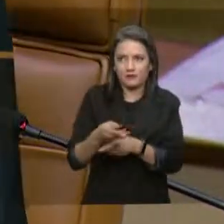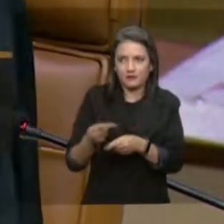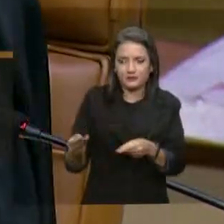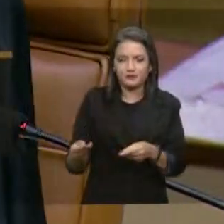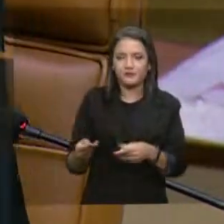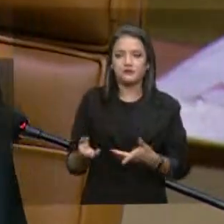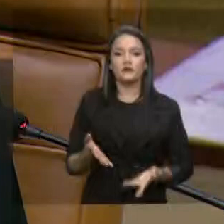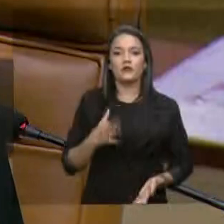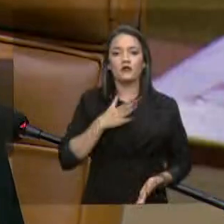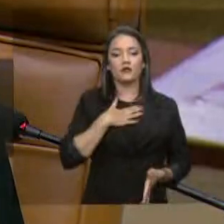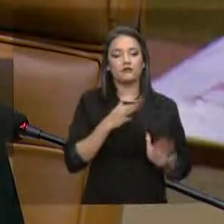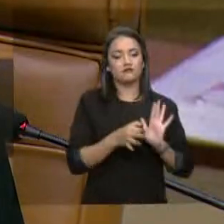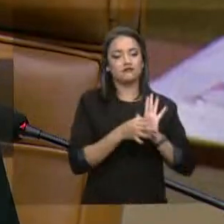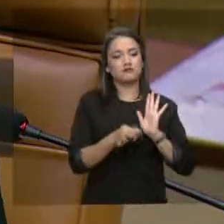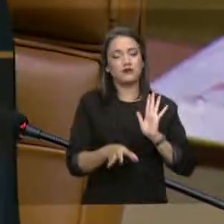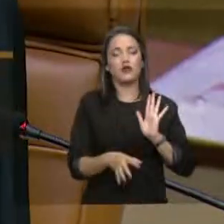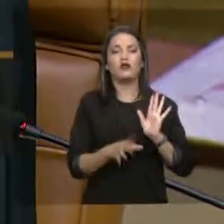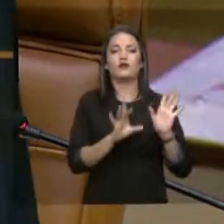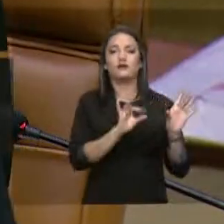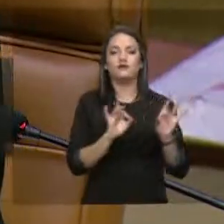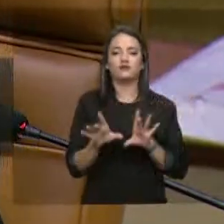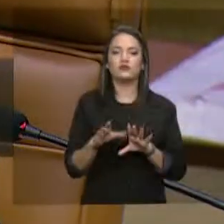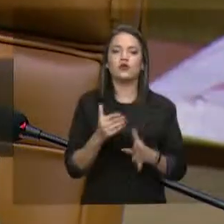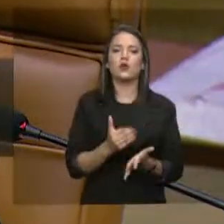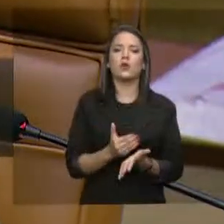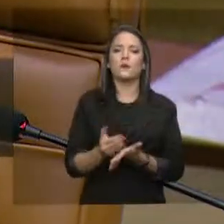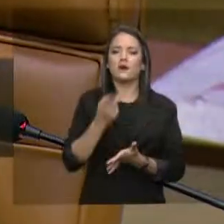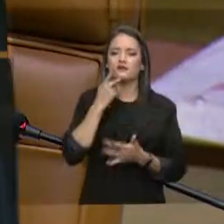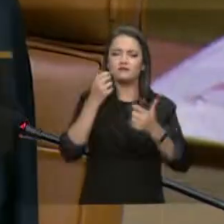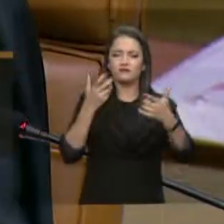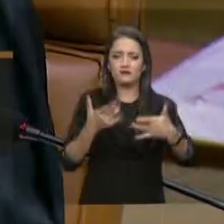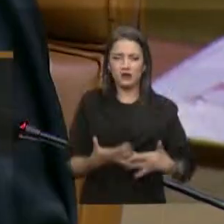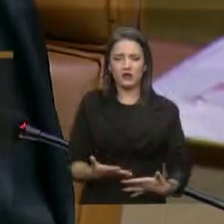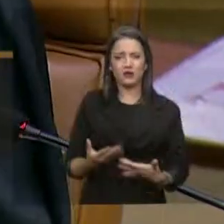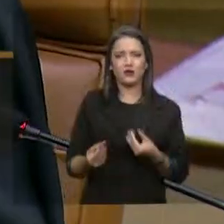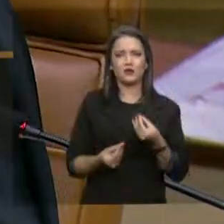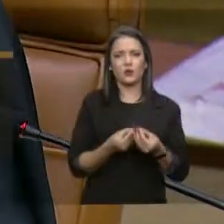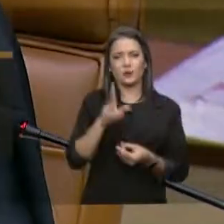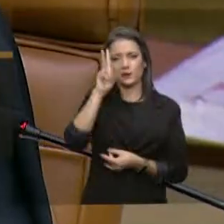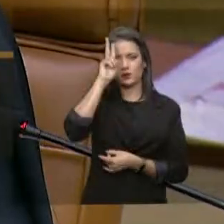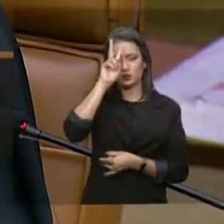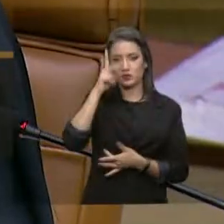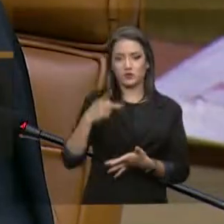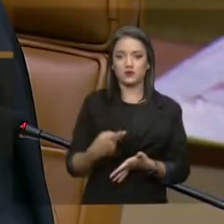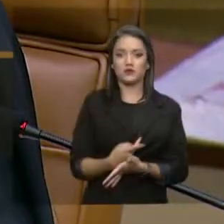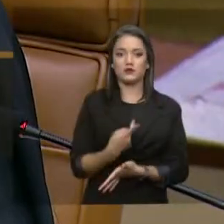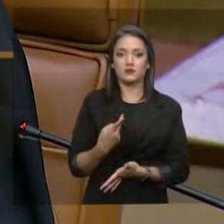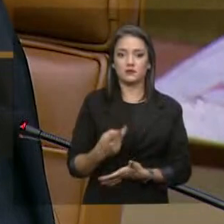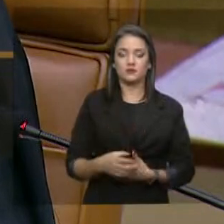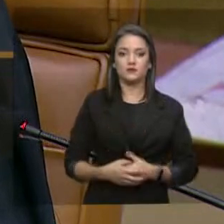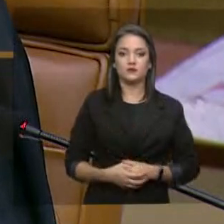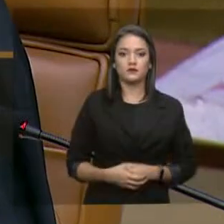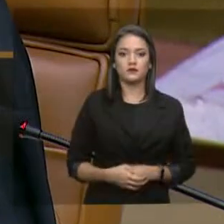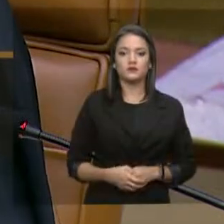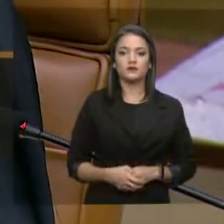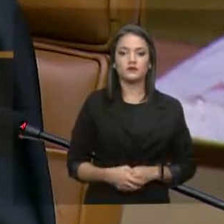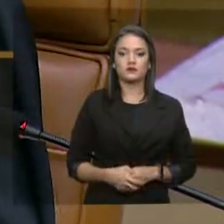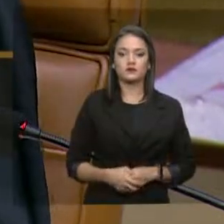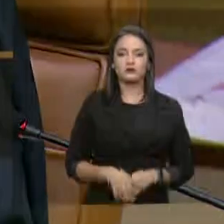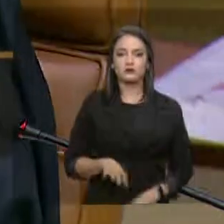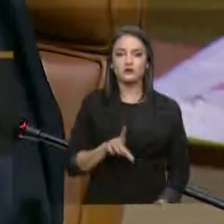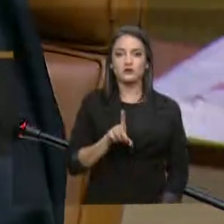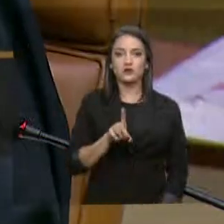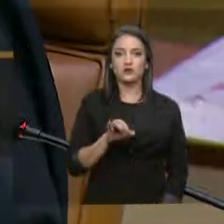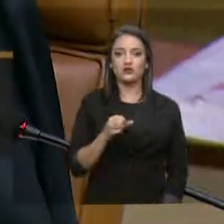a ementa e inicio contextualizando o caso concreto. Aqui, presidente, em